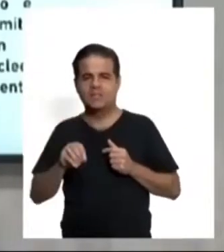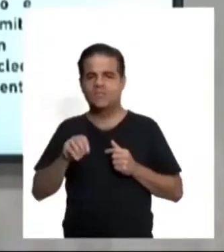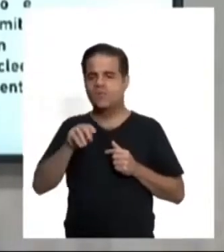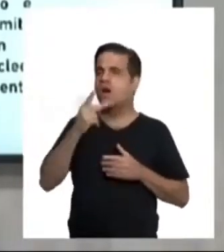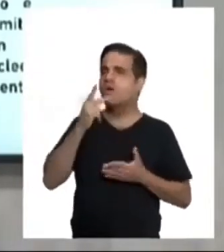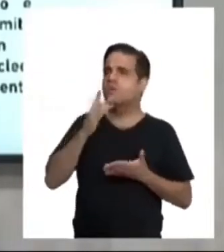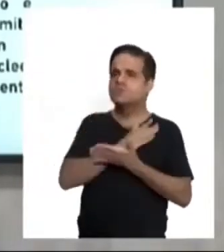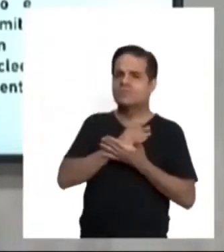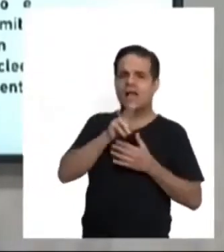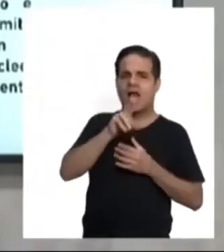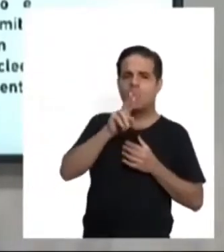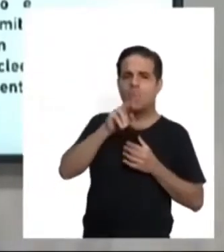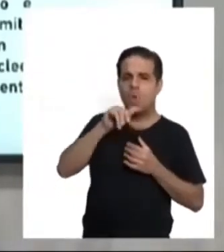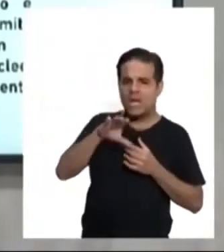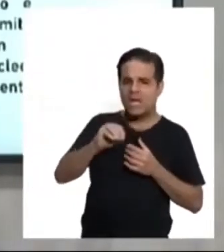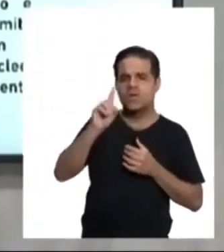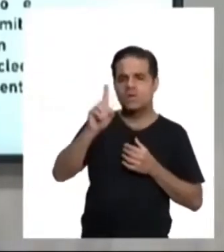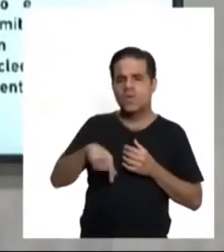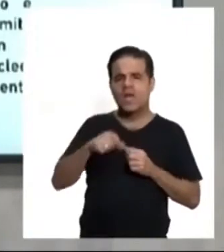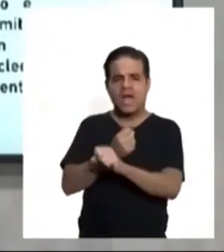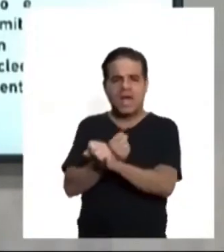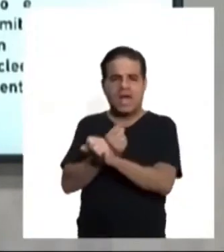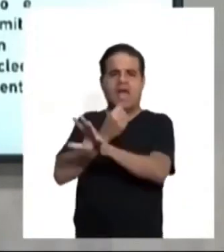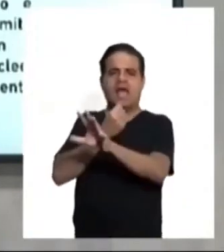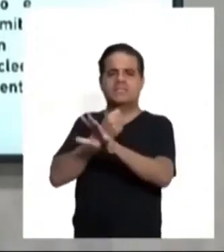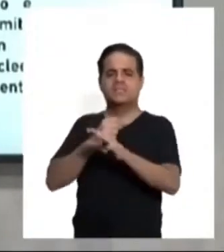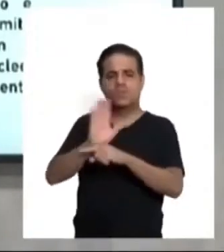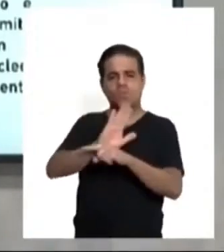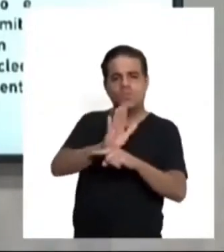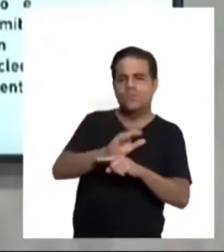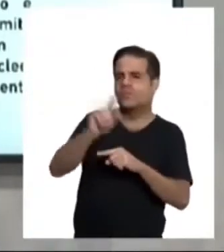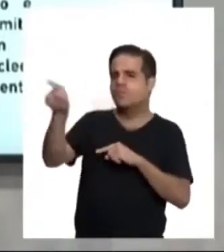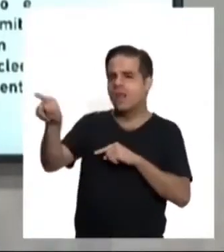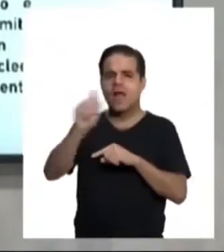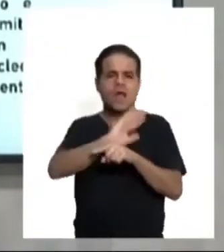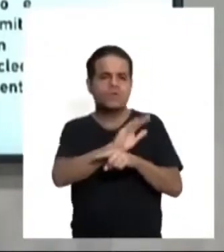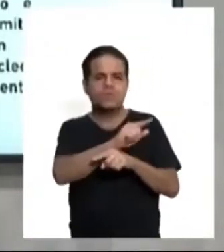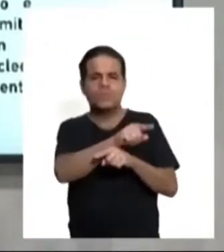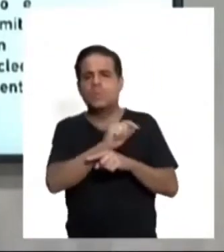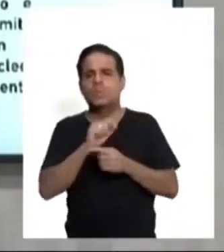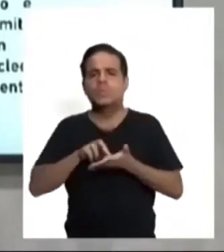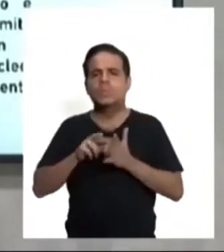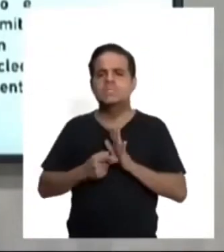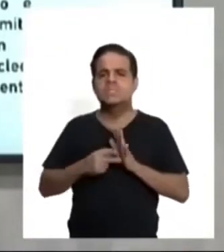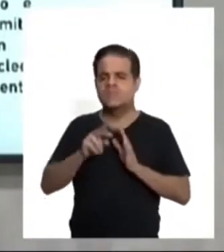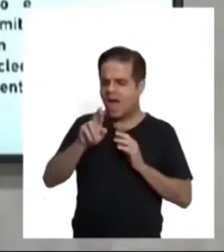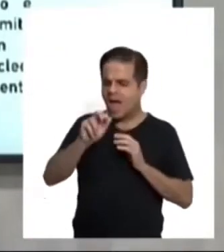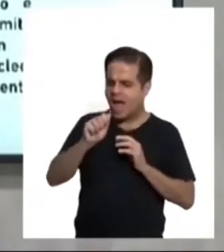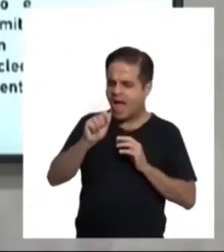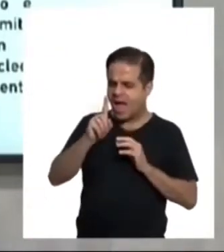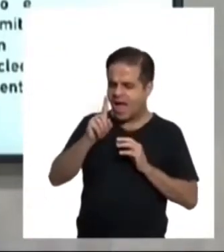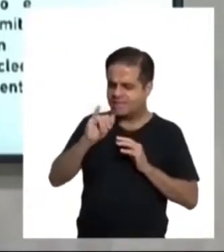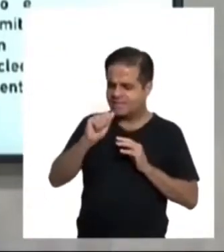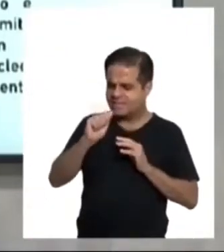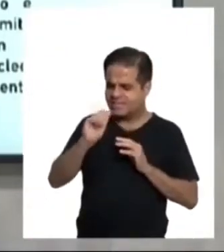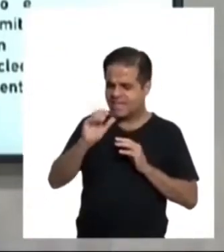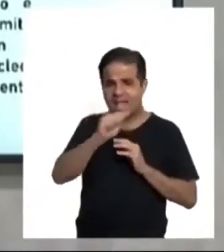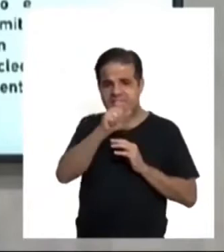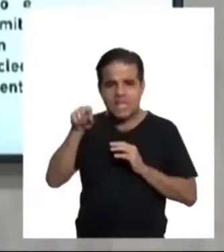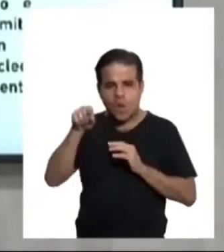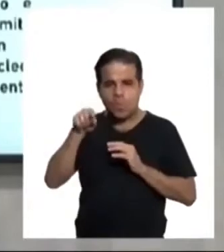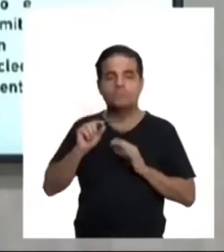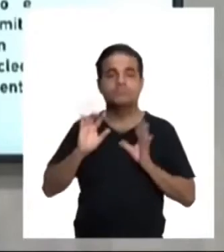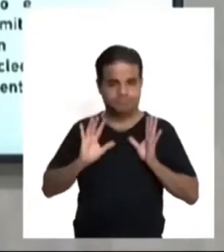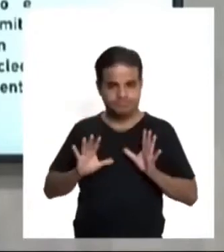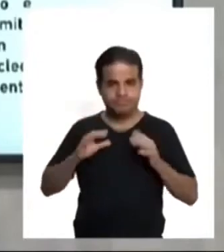o plutônio é radioativo, a radiação no filme X, no filme Y, o que é isso, né? Gente, o elemento